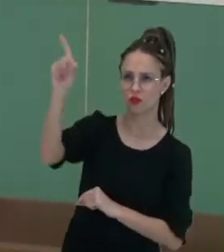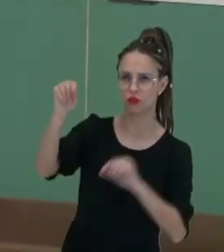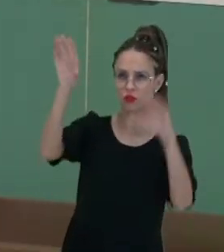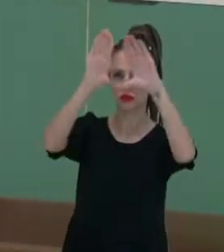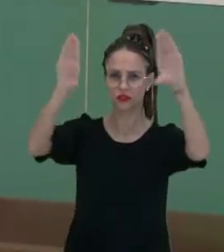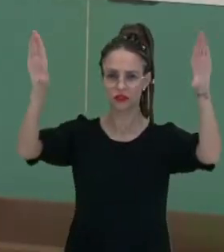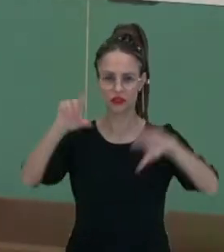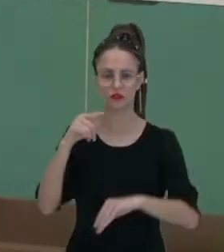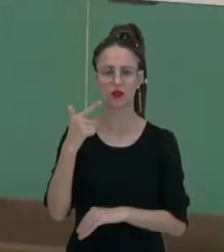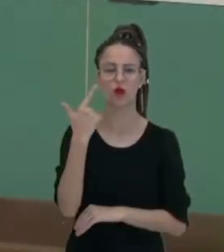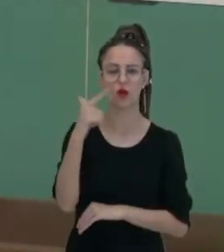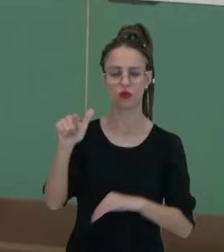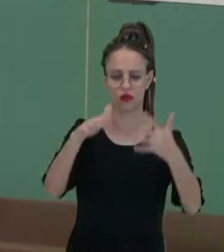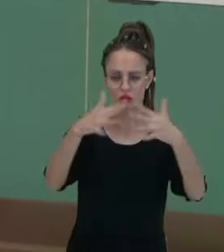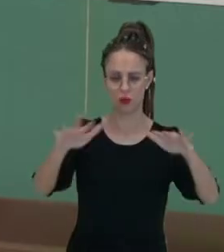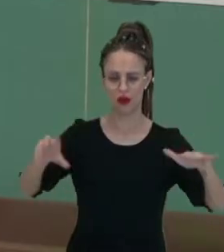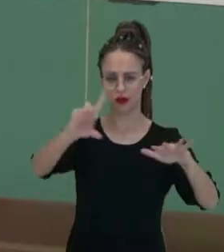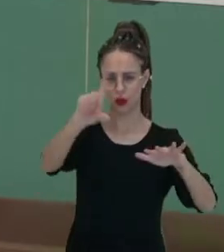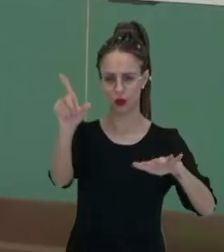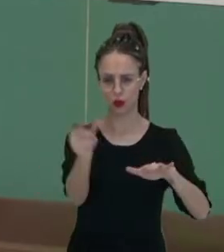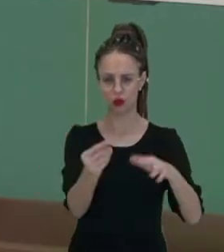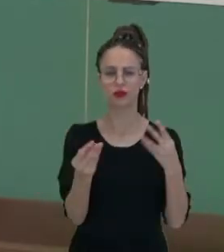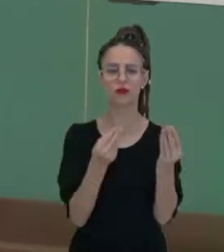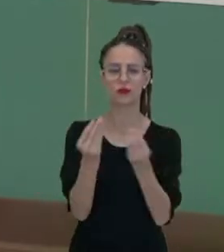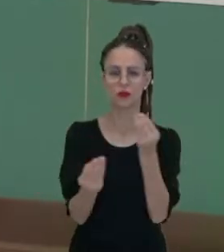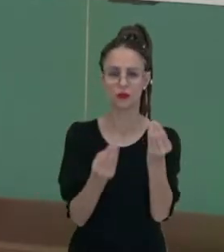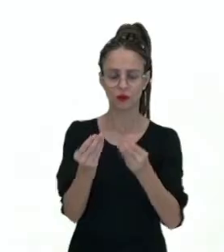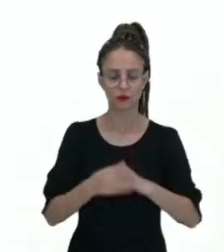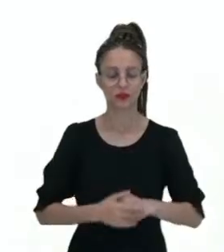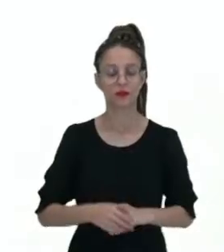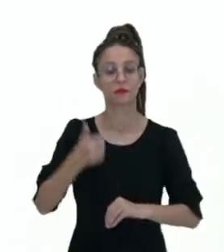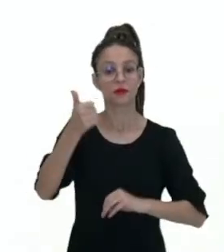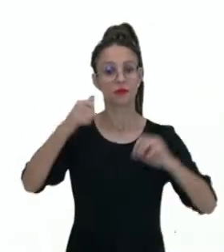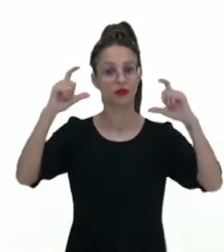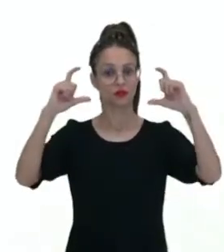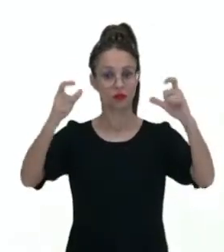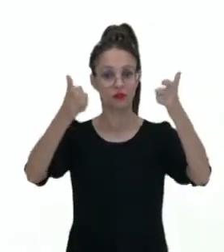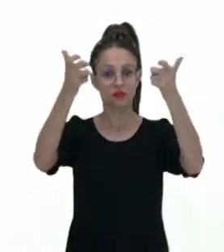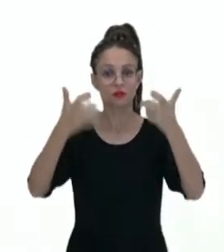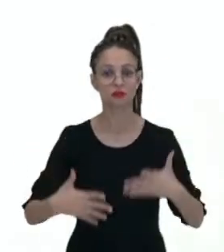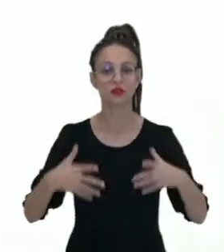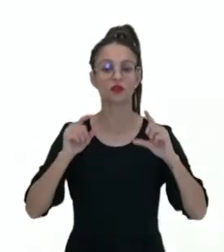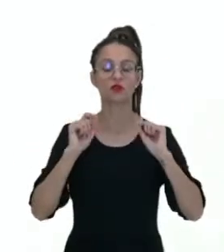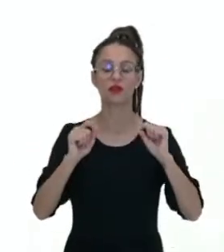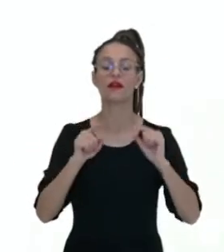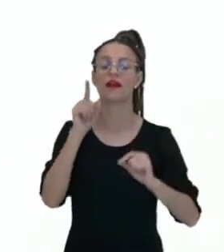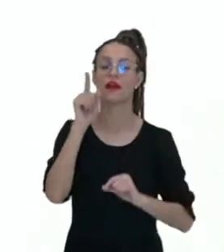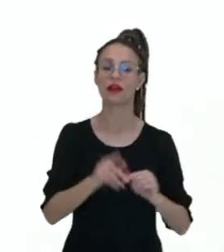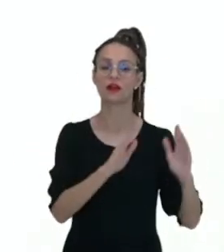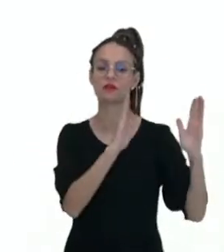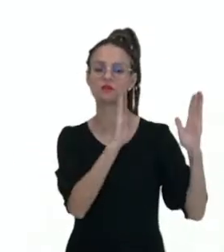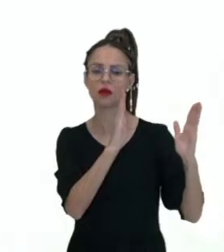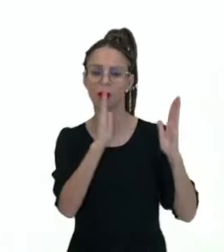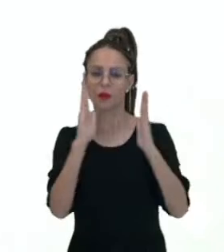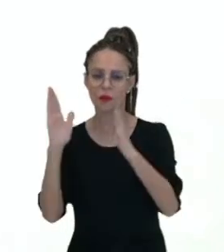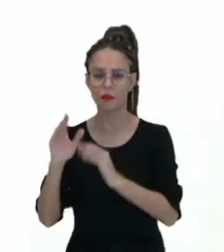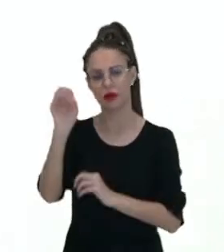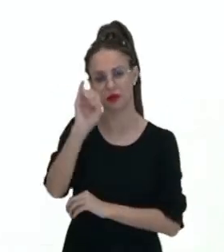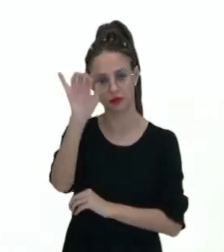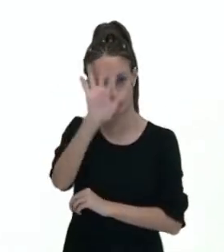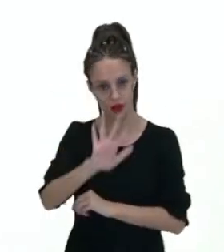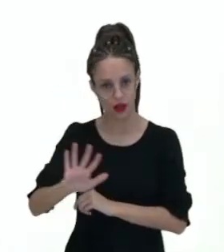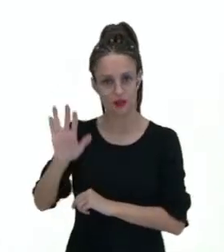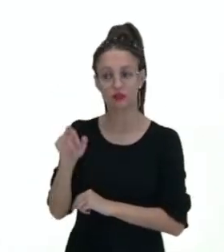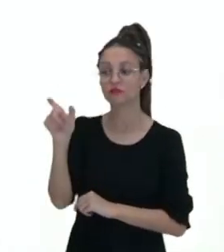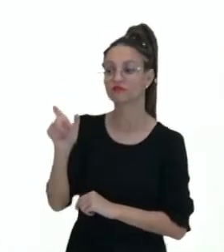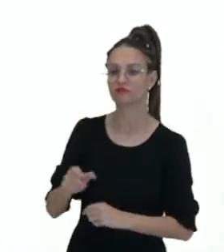viu outra lua no mar? A primeira estrofe desencadeia o quê? Uma sequência de imagens com as quais o